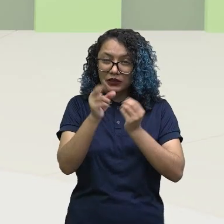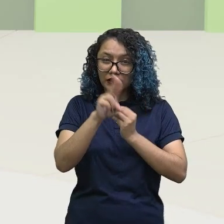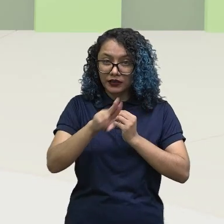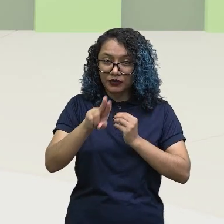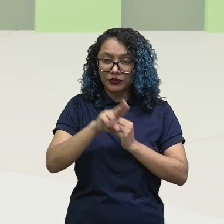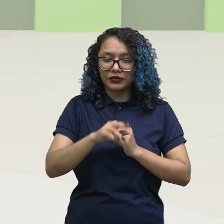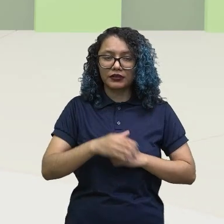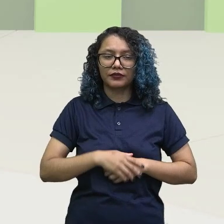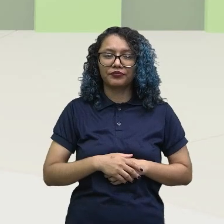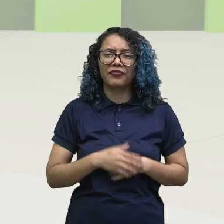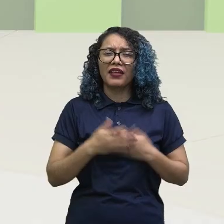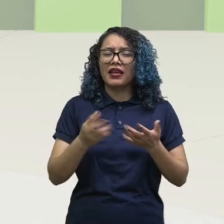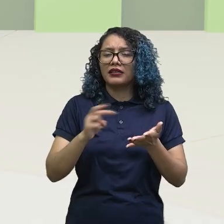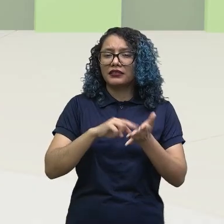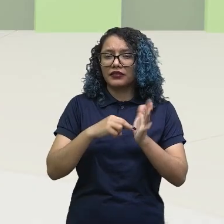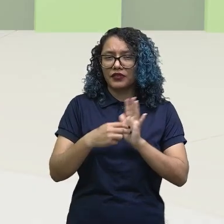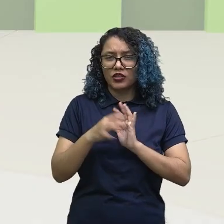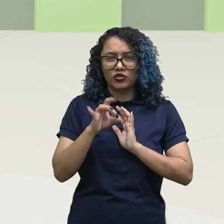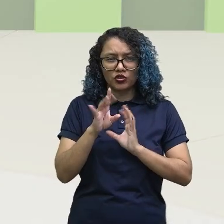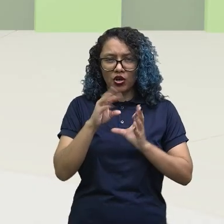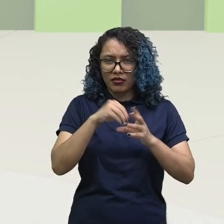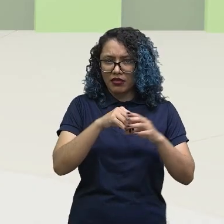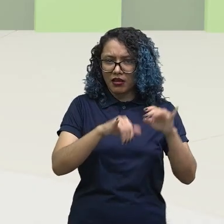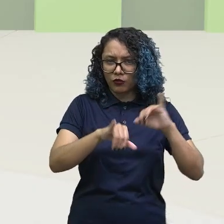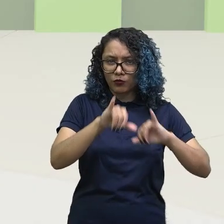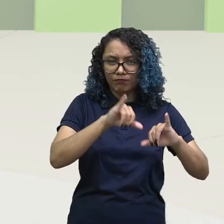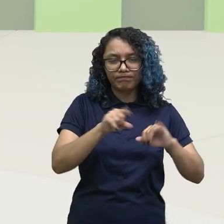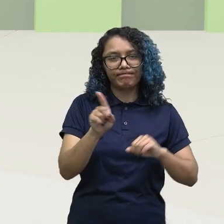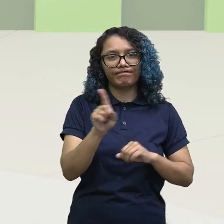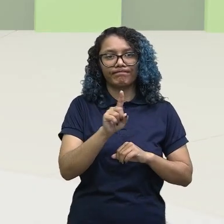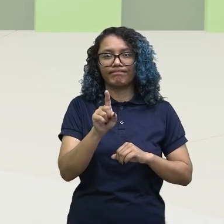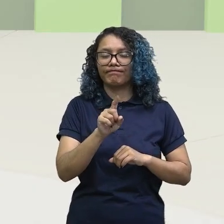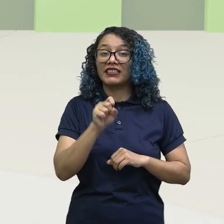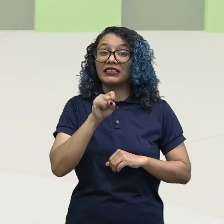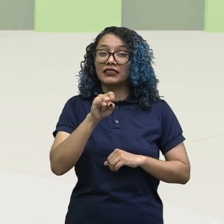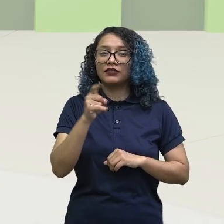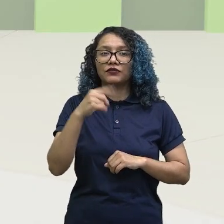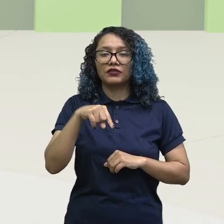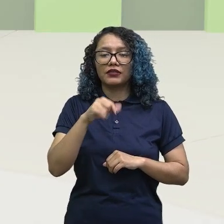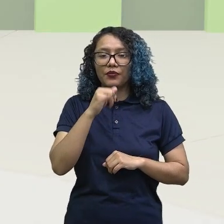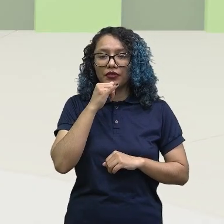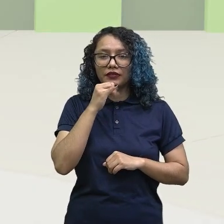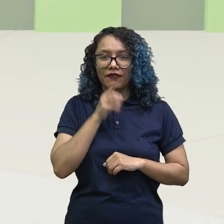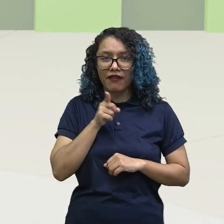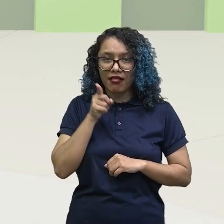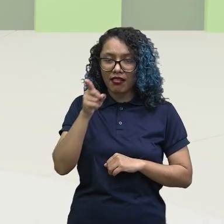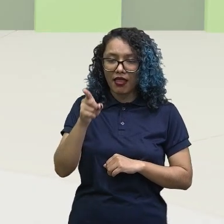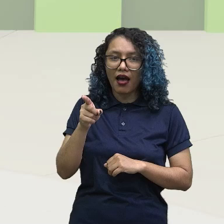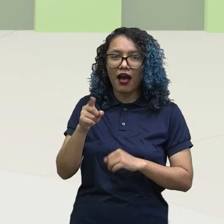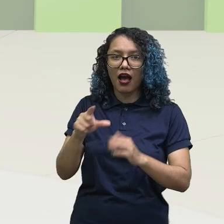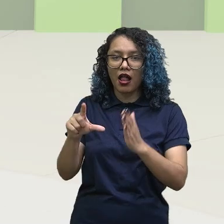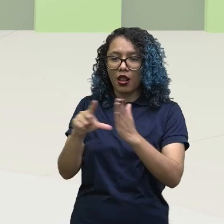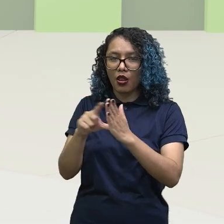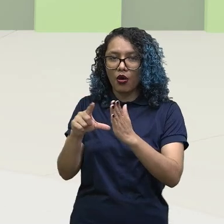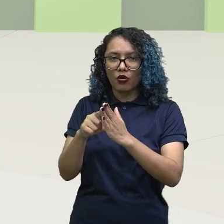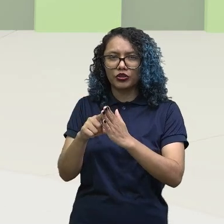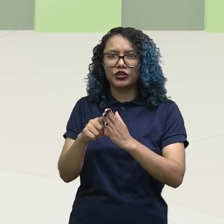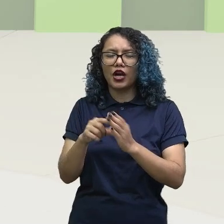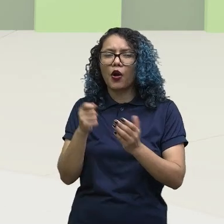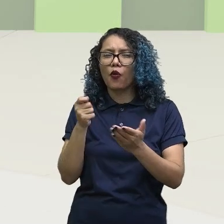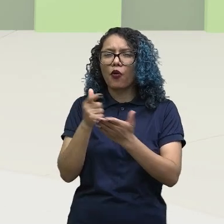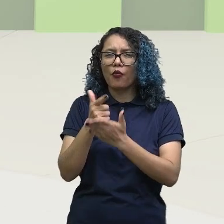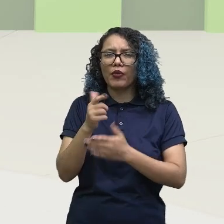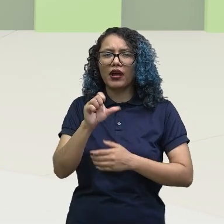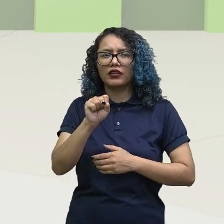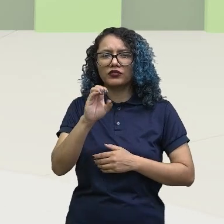Ah, professor, significa que isso é só em laboratório químico? Não, se você for hoje no supermercado e comprar soda cáustica,